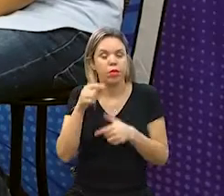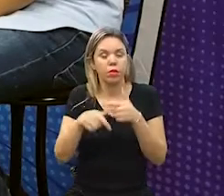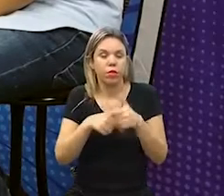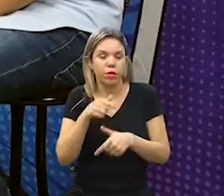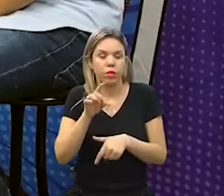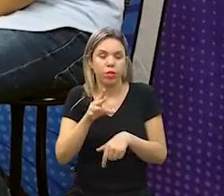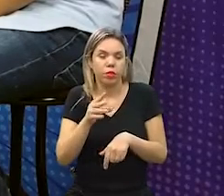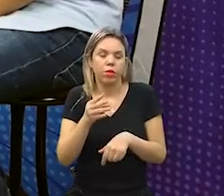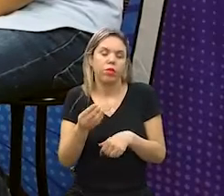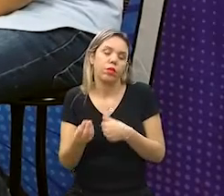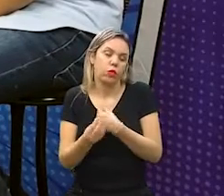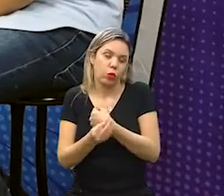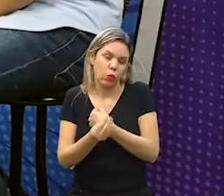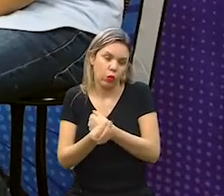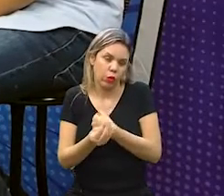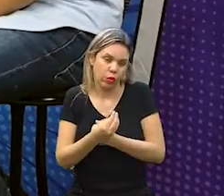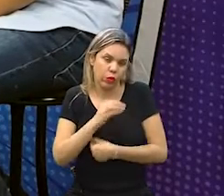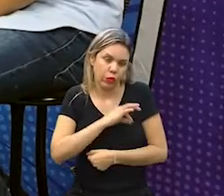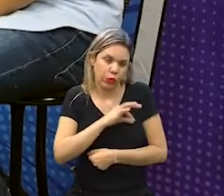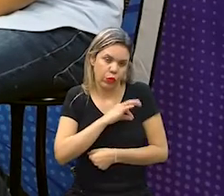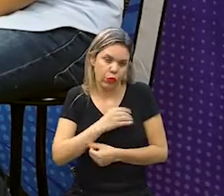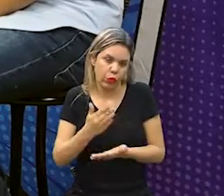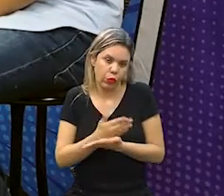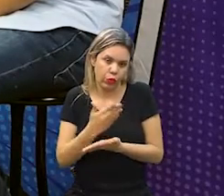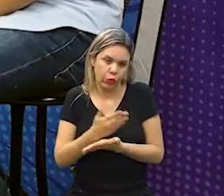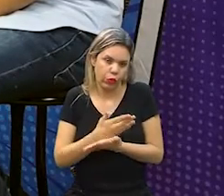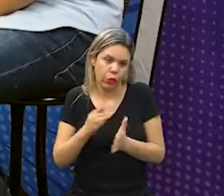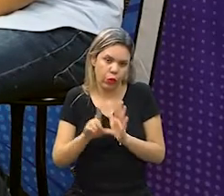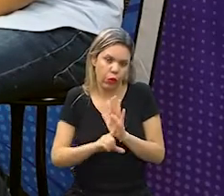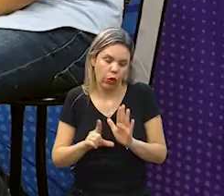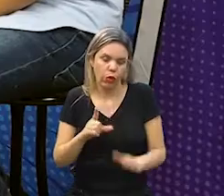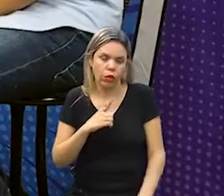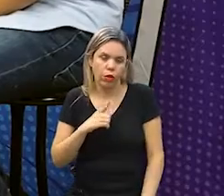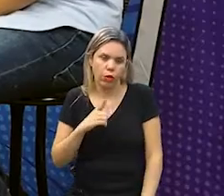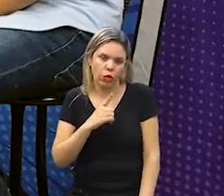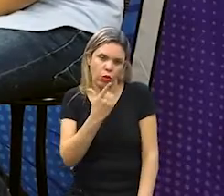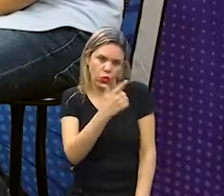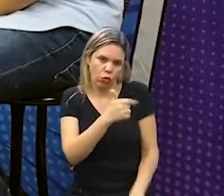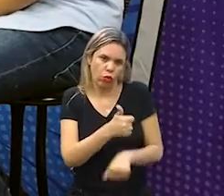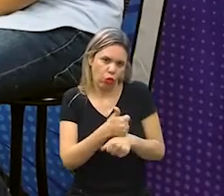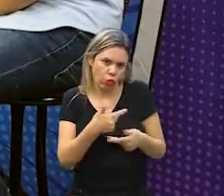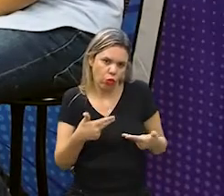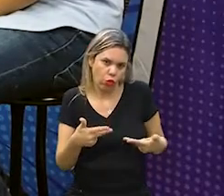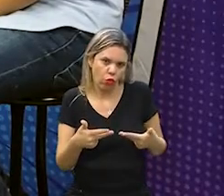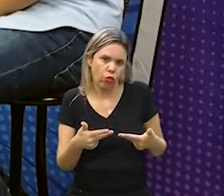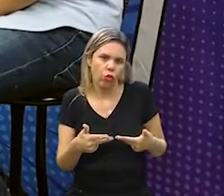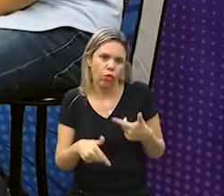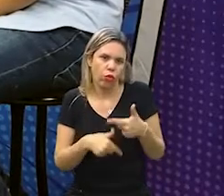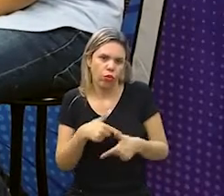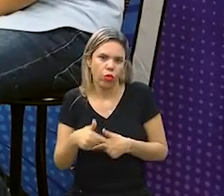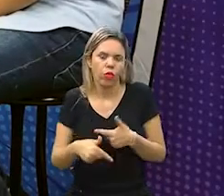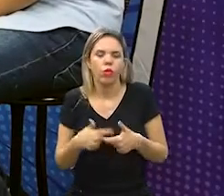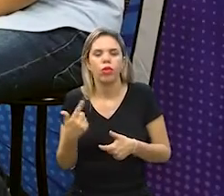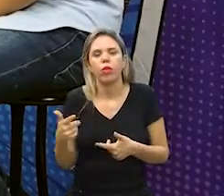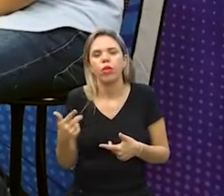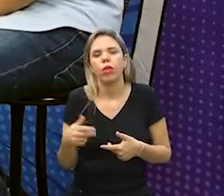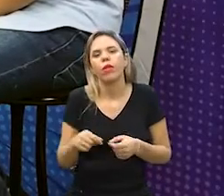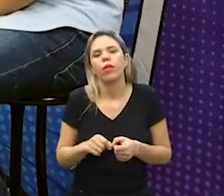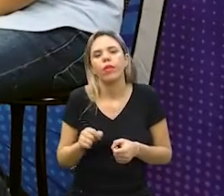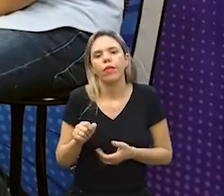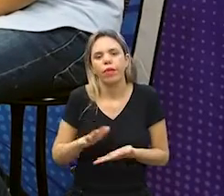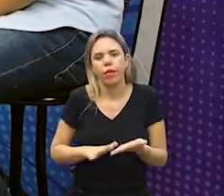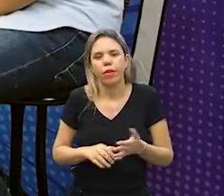no Brasil. Então, eu tenho outras tarefas, outros trabalhos, outras